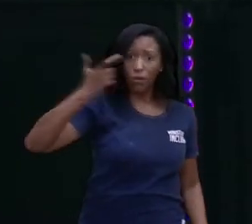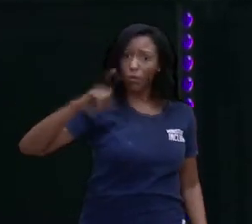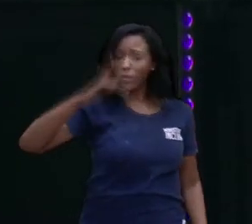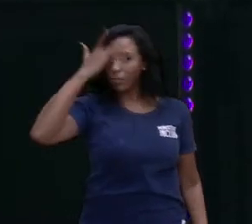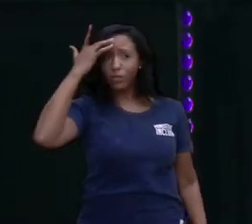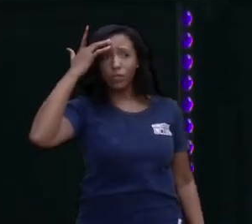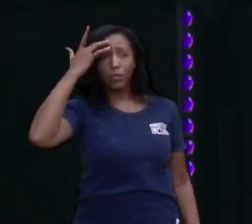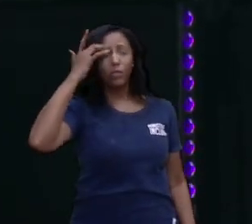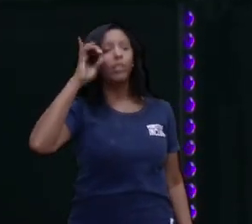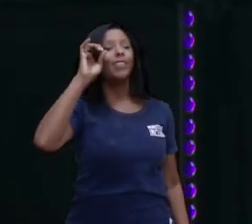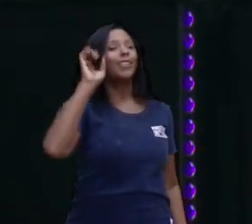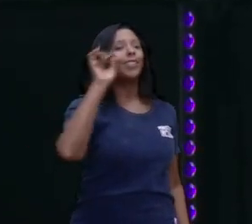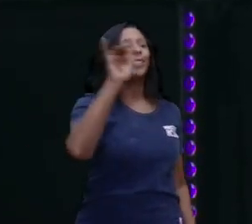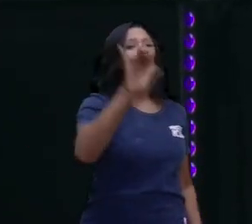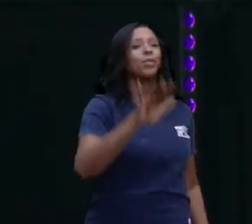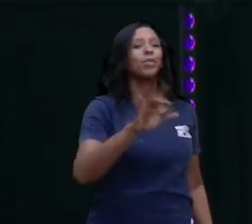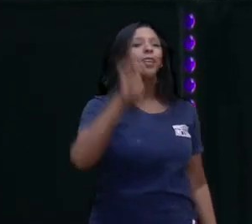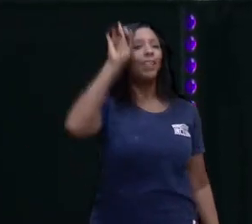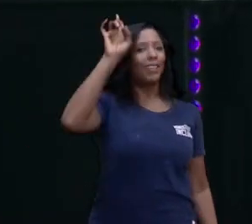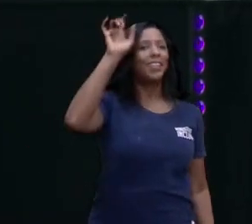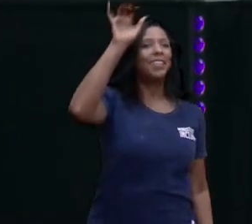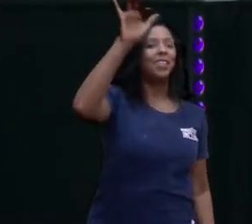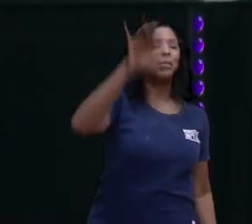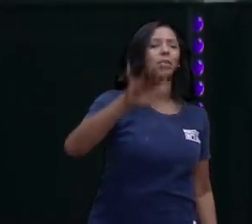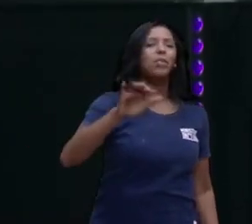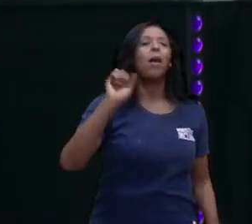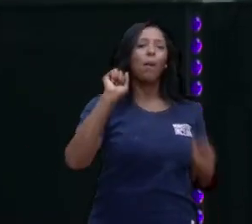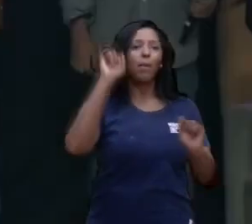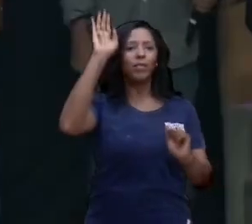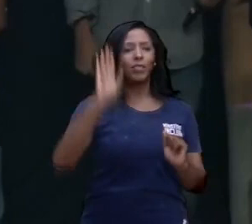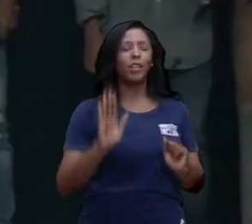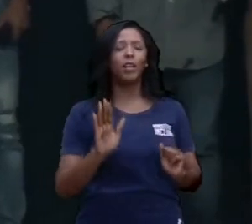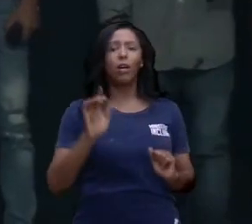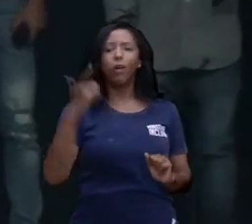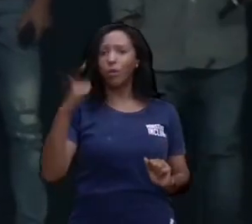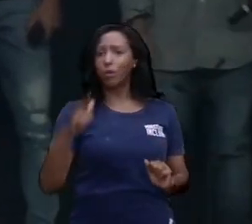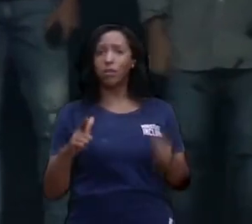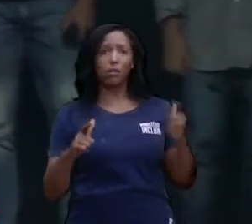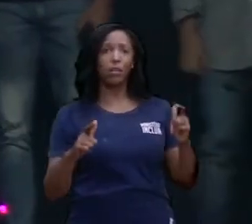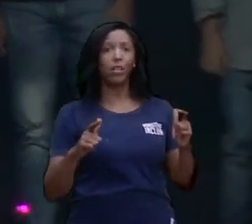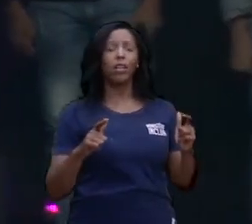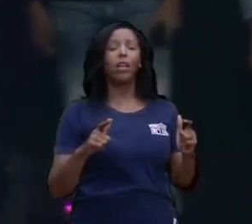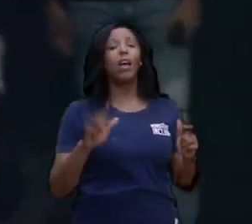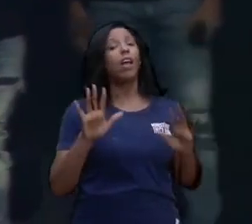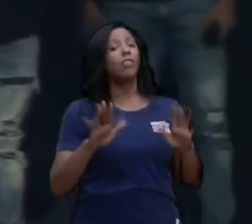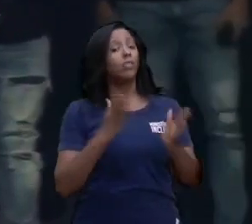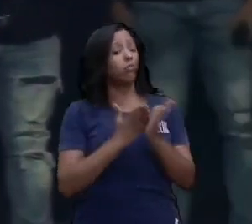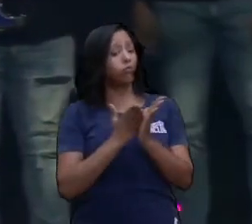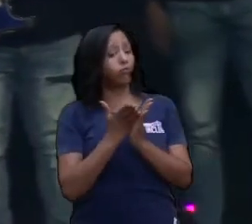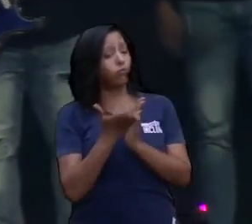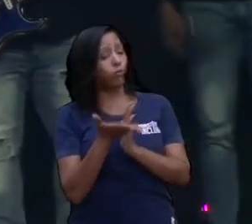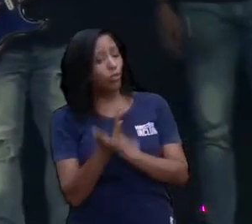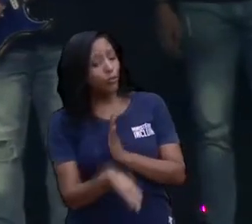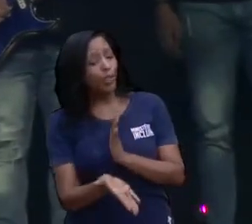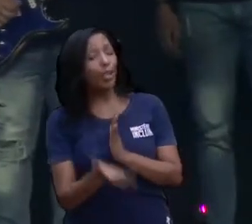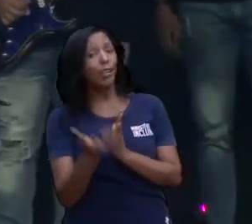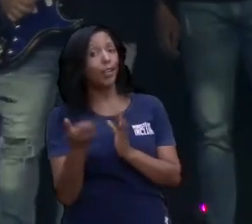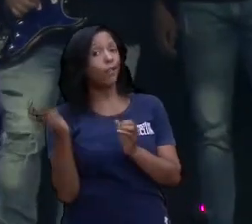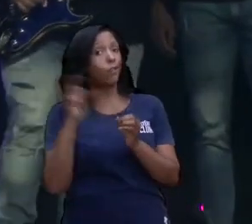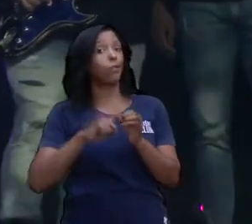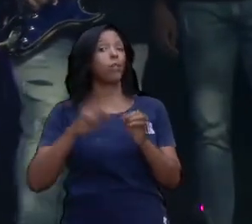Deus abençoe mais alguém Deus abençoe pode baixar a mão atrás mais alguém tem alguém afastado do Evangelho querendo vou